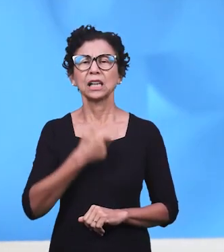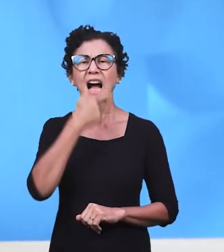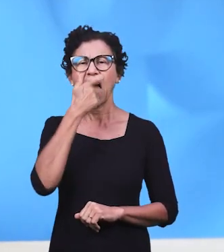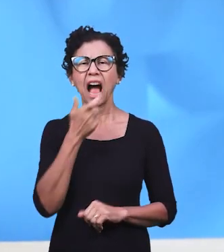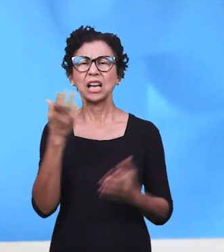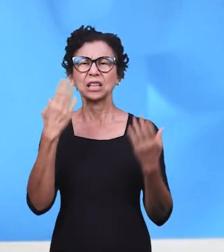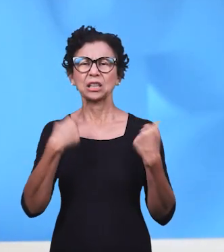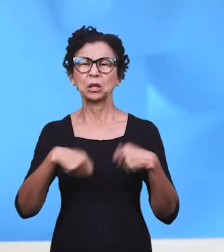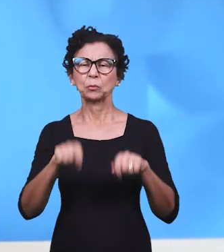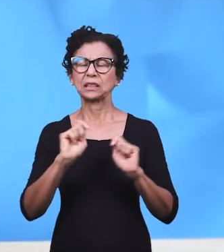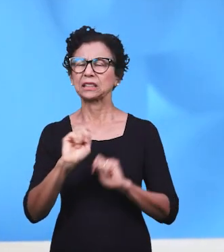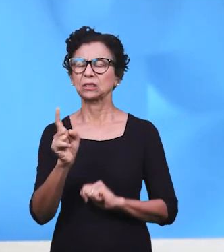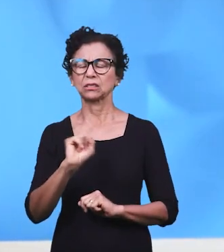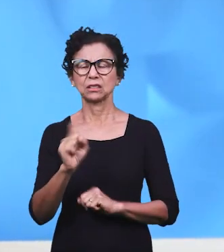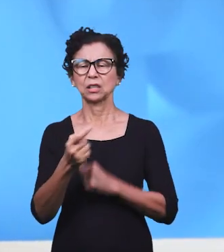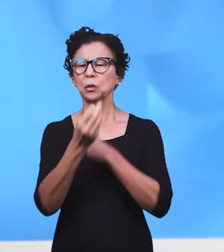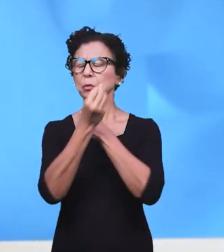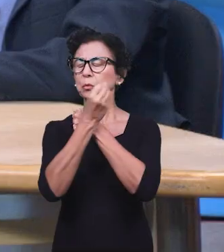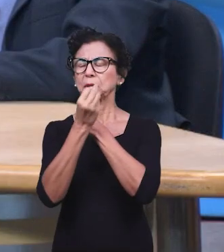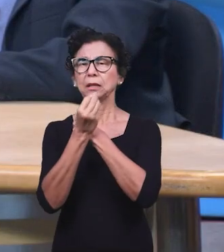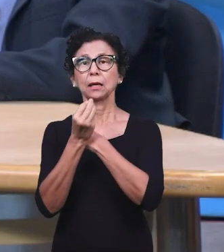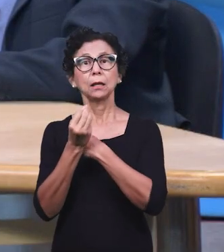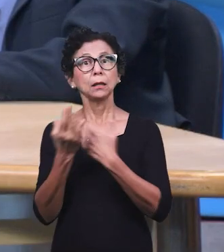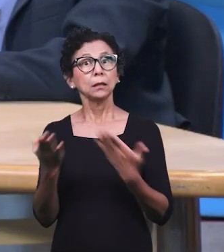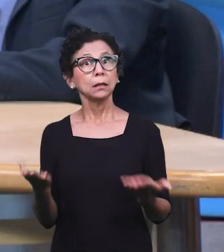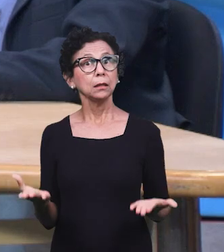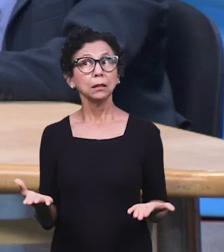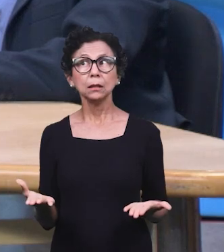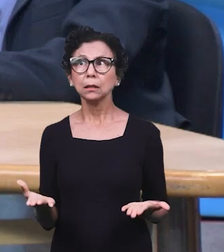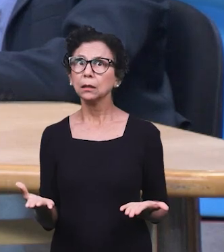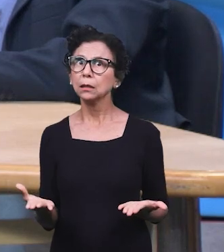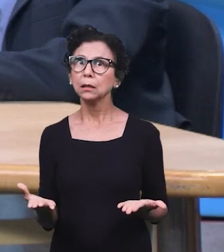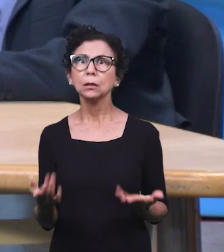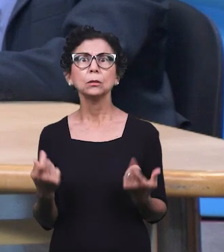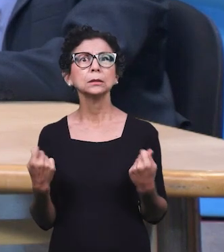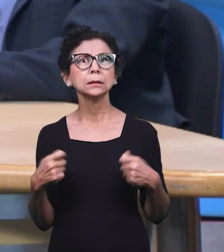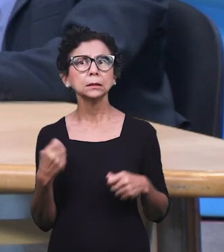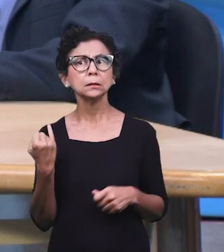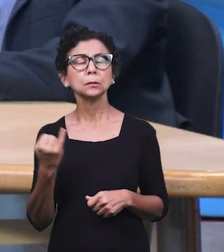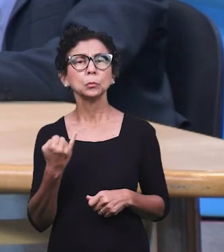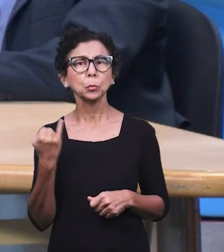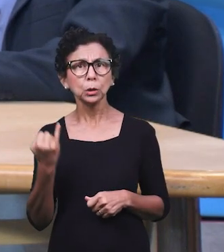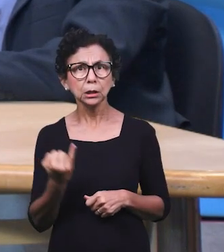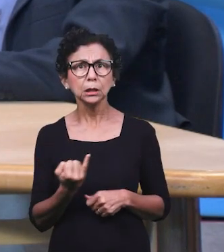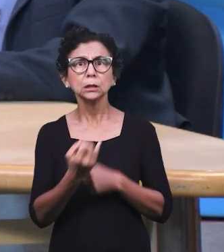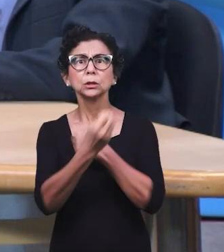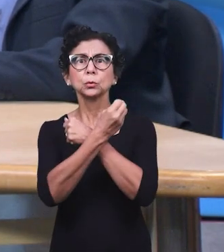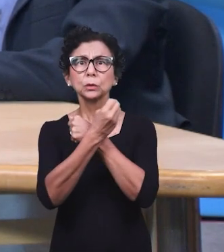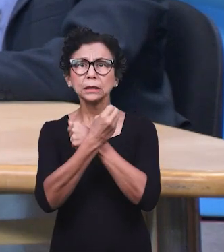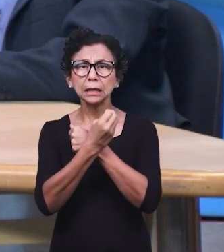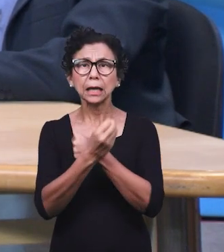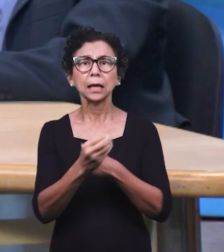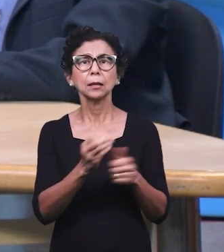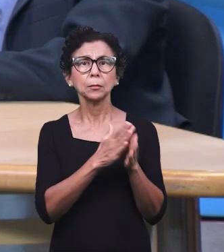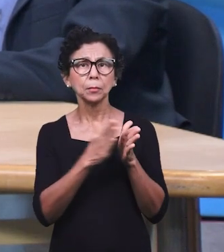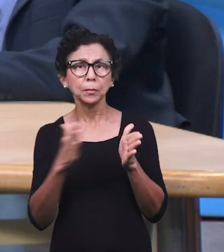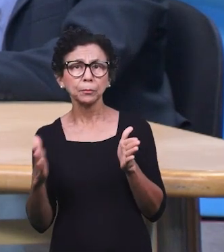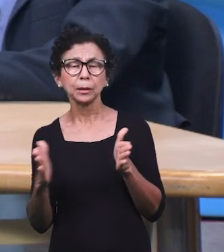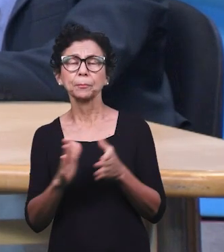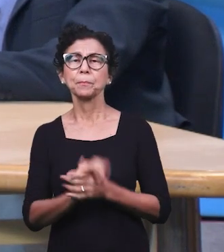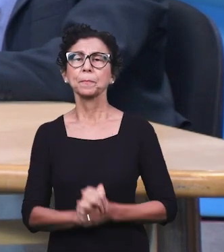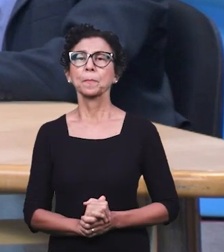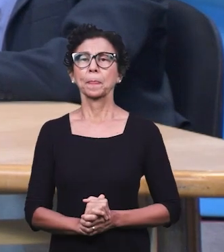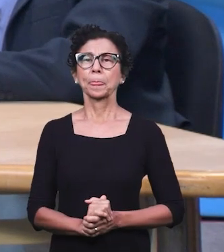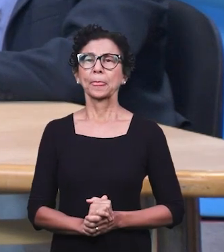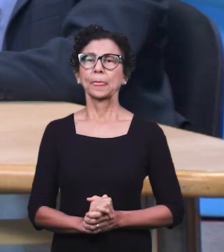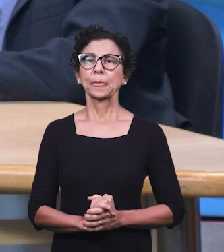né, eu não preciso de ter nenhum cuidado, quando na verdade nós precisamos ter essa manutenção. Então eu trouxe aqui para vocês algumas